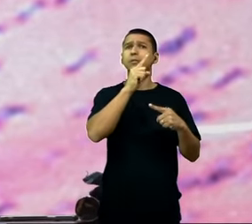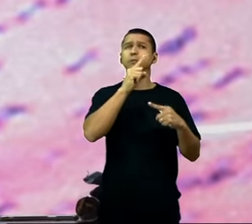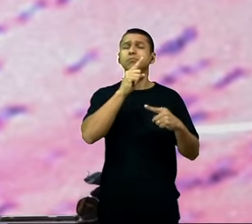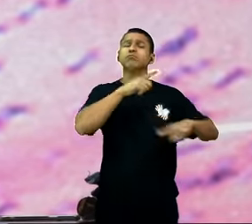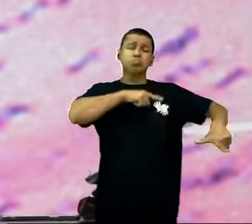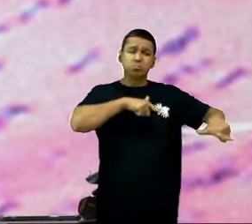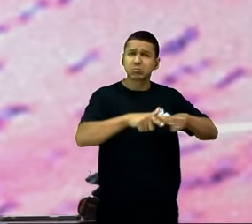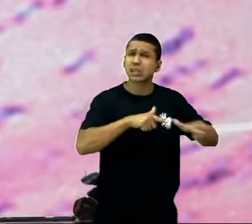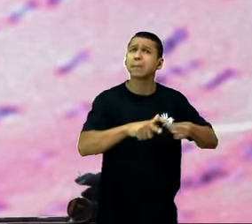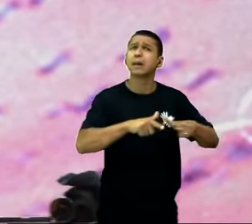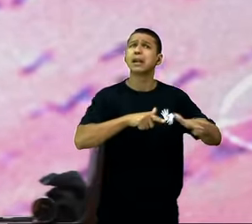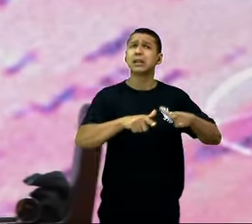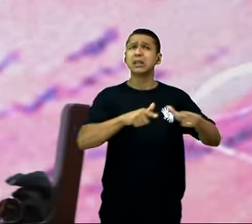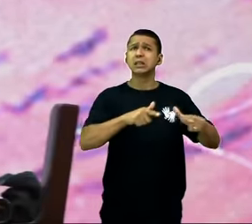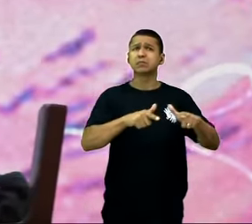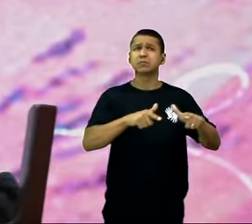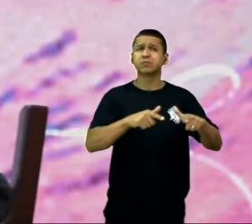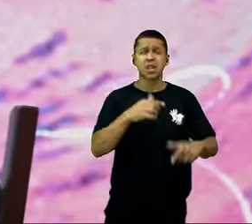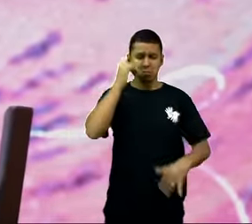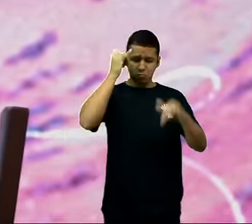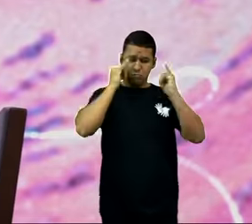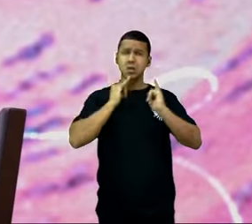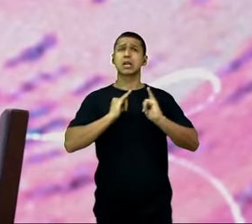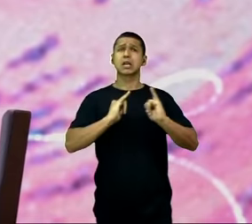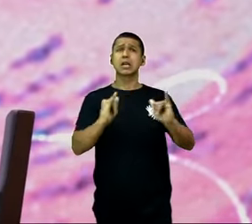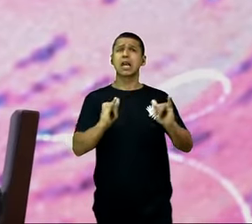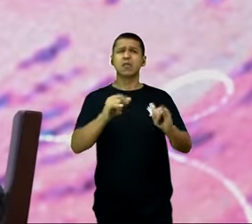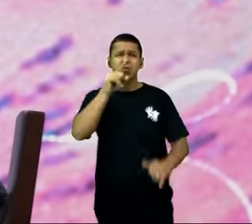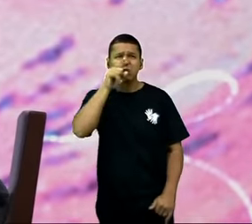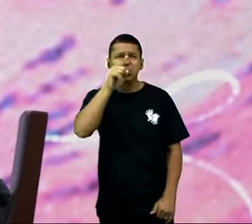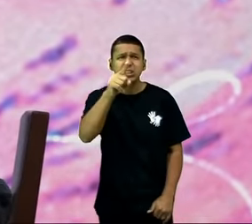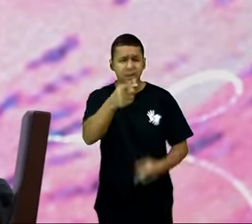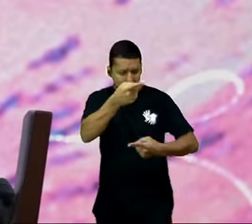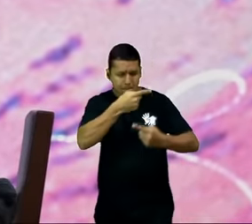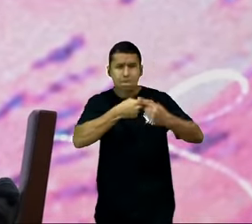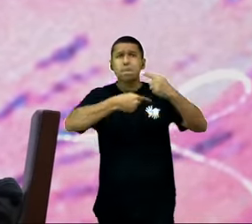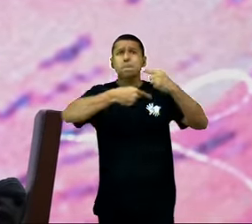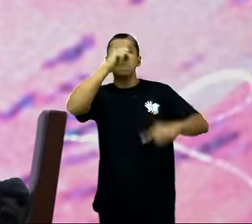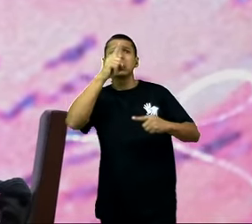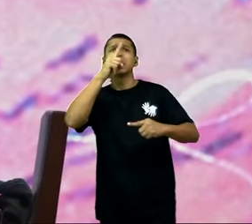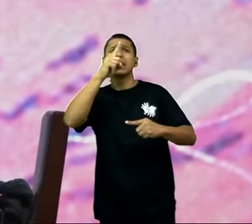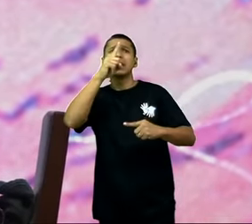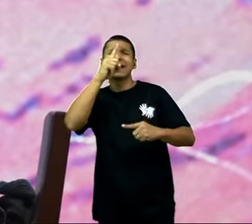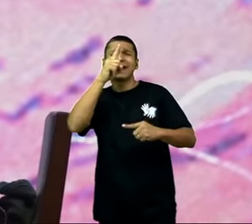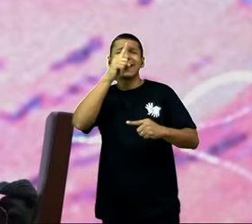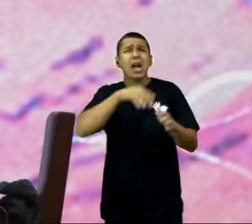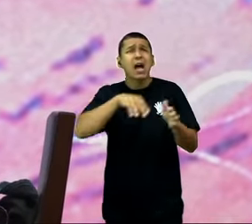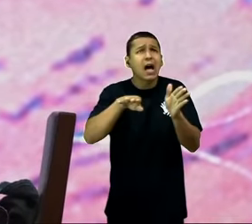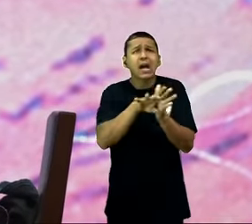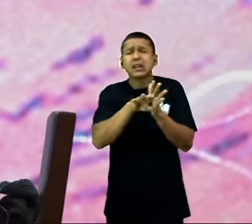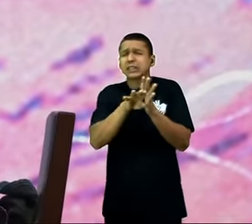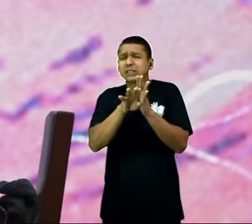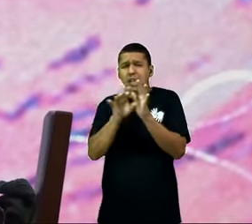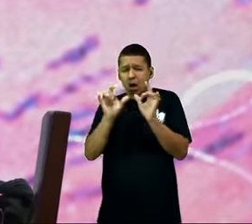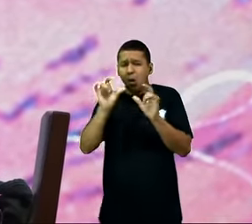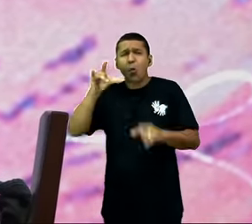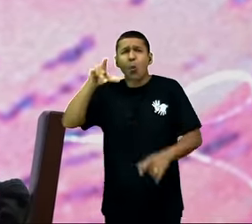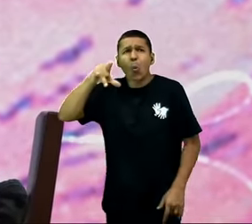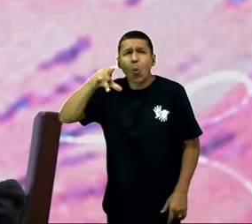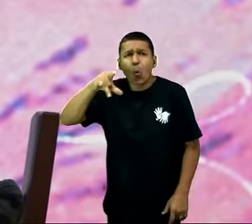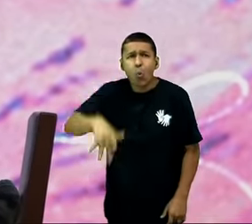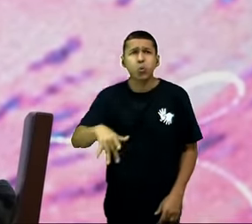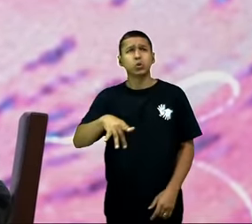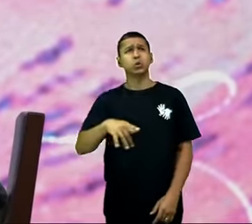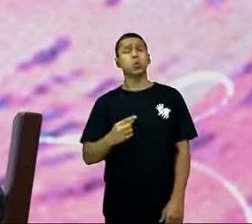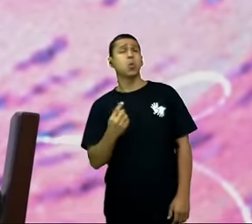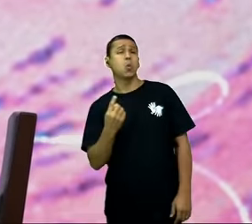Eu declaro, tu vai ser produtivo até o último minuto da tua vida. Levante a mão e recebe essa palavra. Tu vai dar fruto até o último segundo da tua